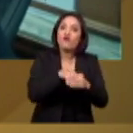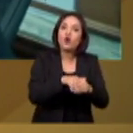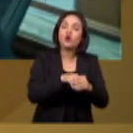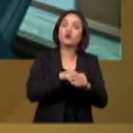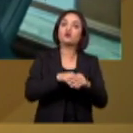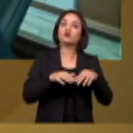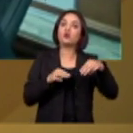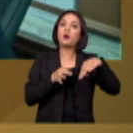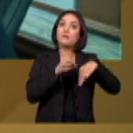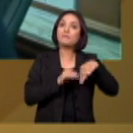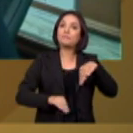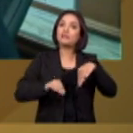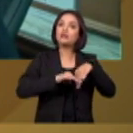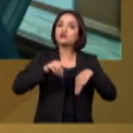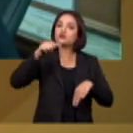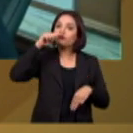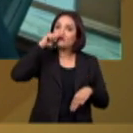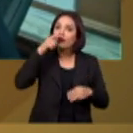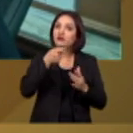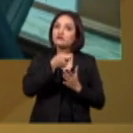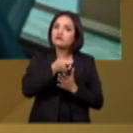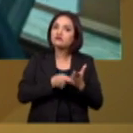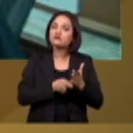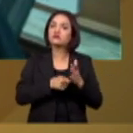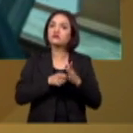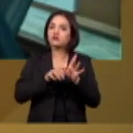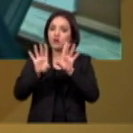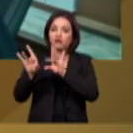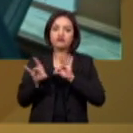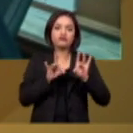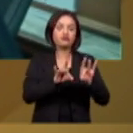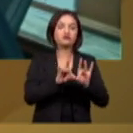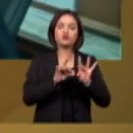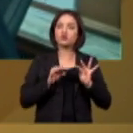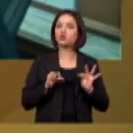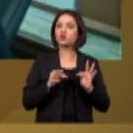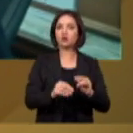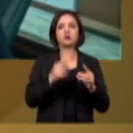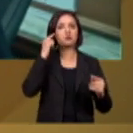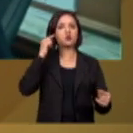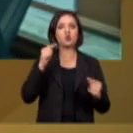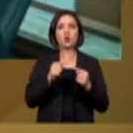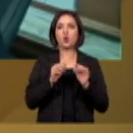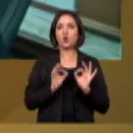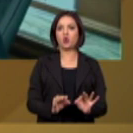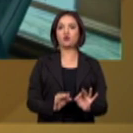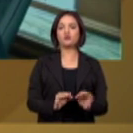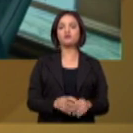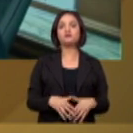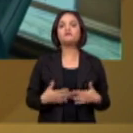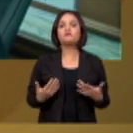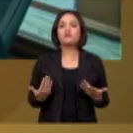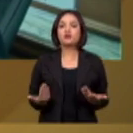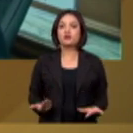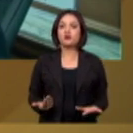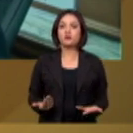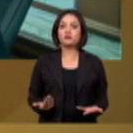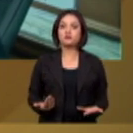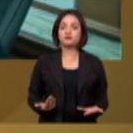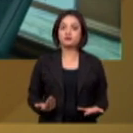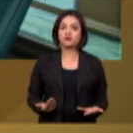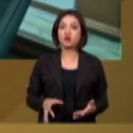conforme lista encaminhada pelo gabinete deficiência então é apenas